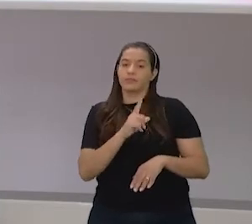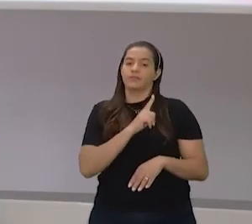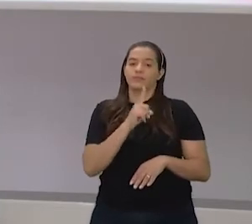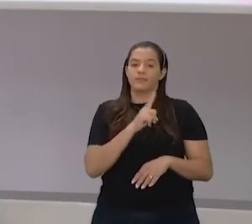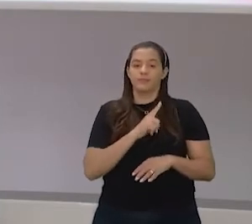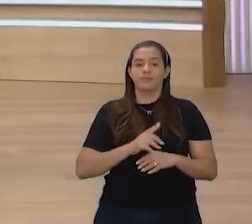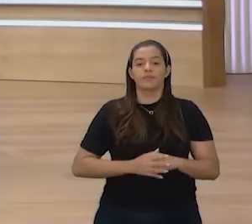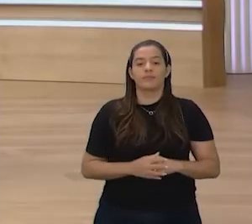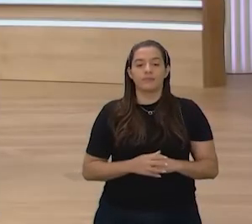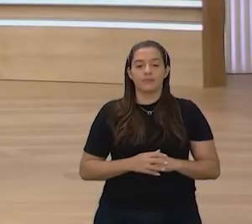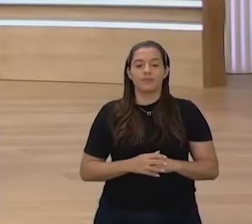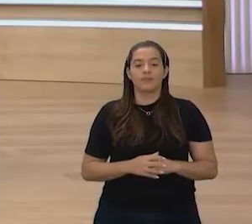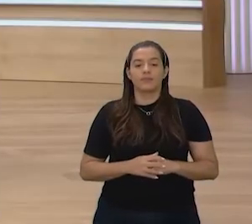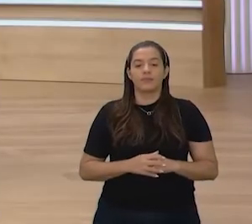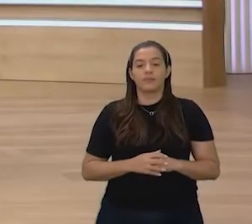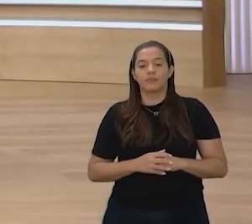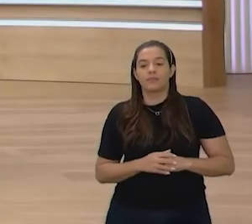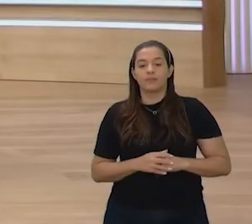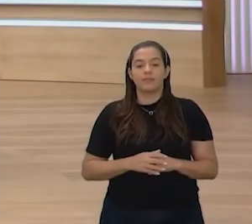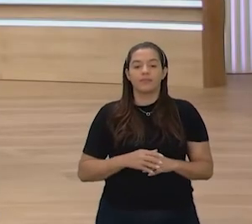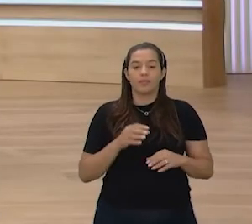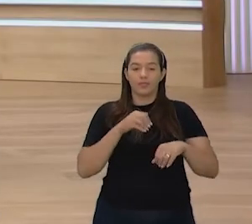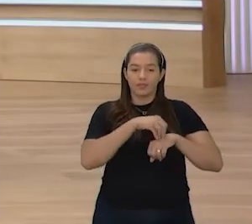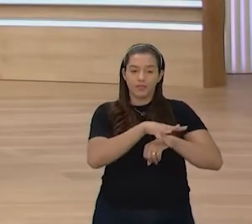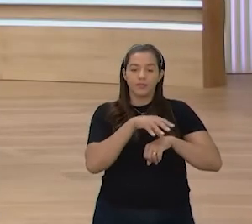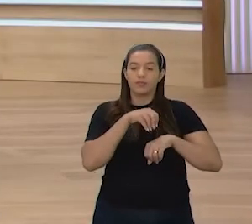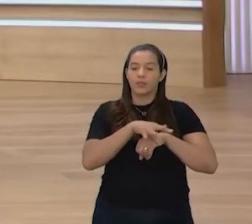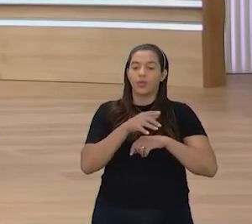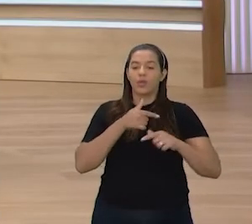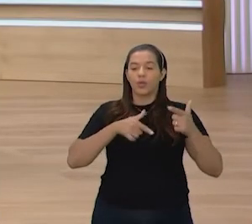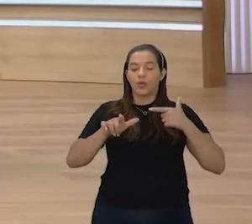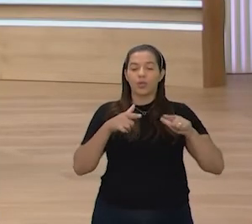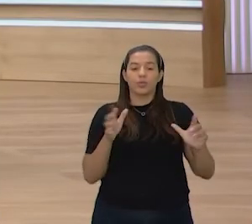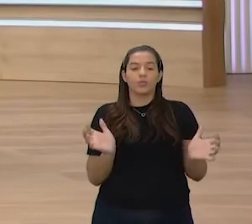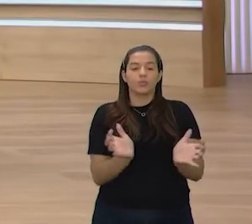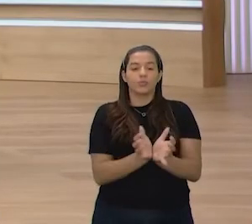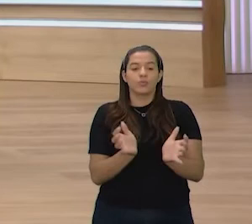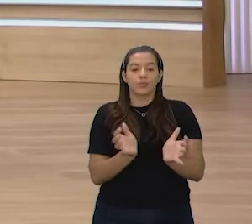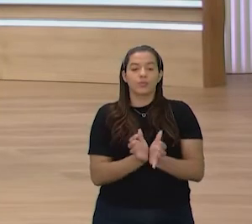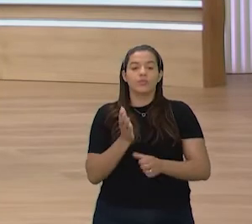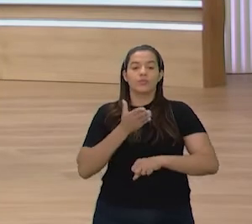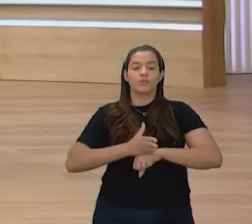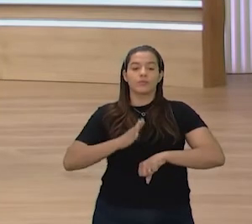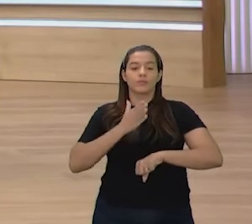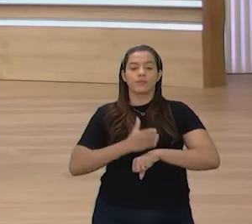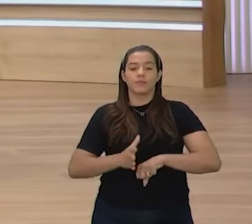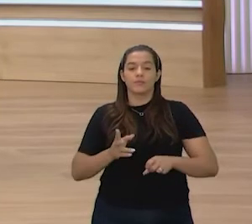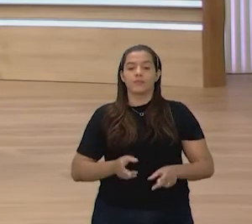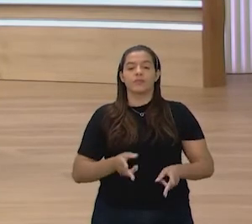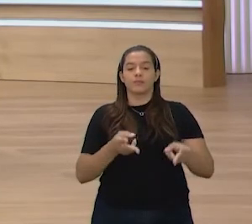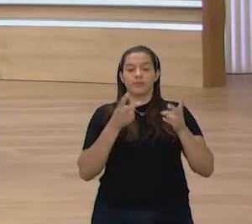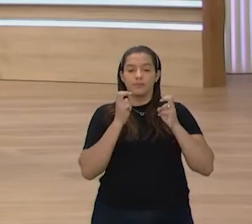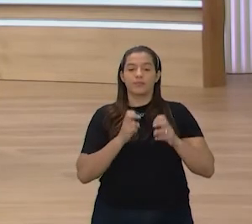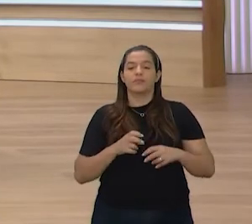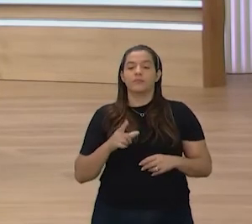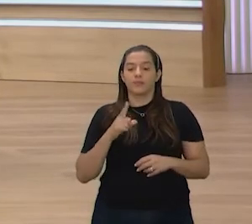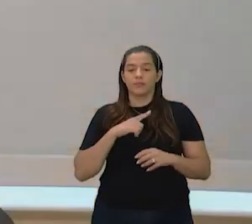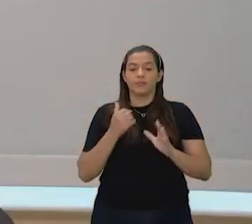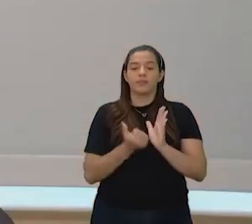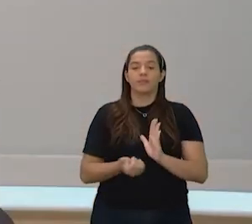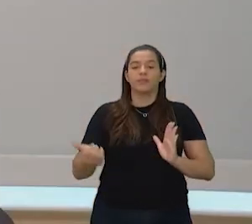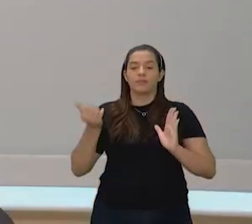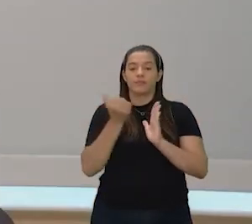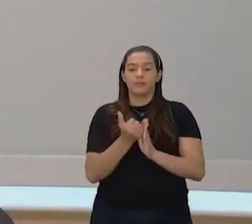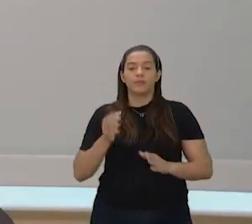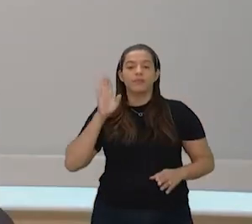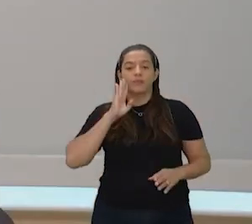que mais habilidade. A gente pode até fazer indicações para órgãos que vão os treinar. Deveria ter muito mais, porque é